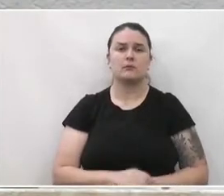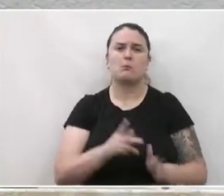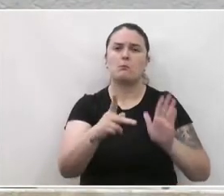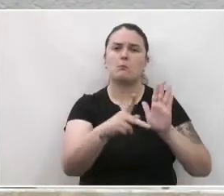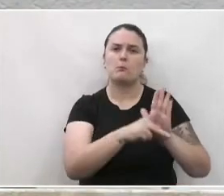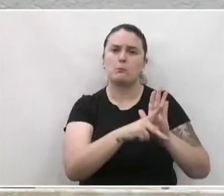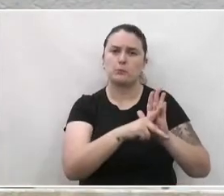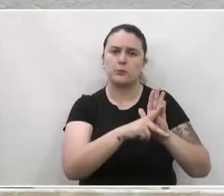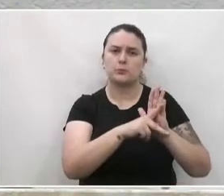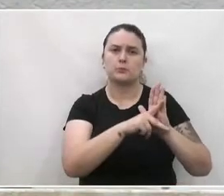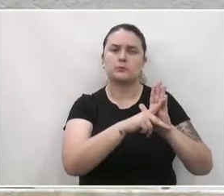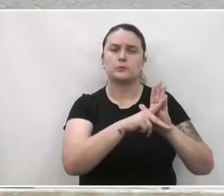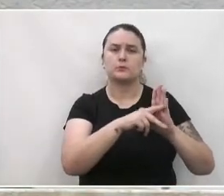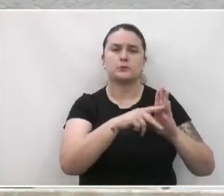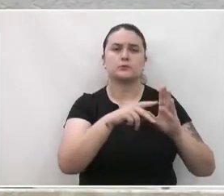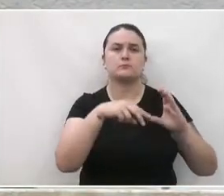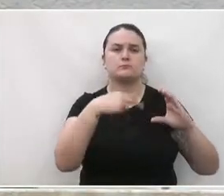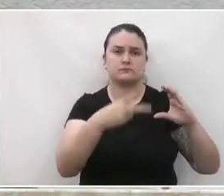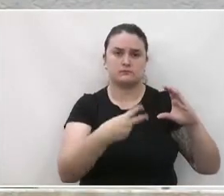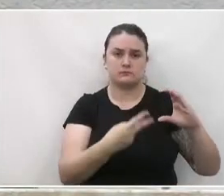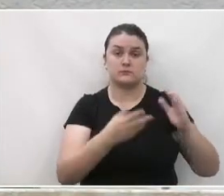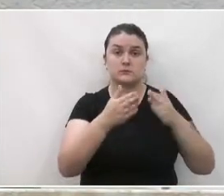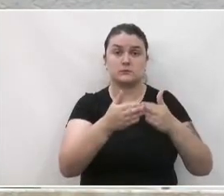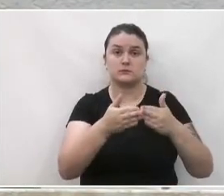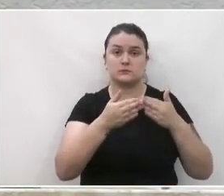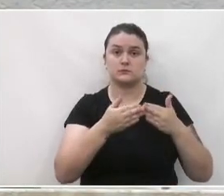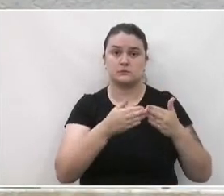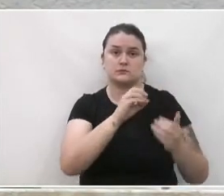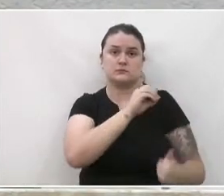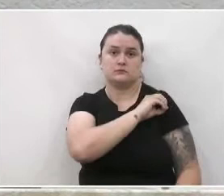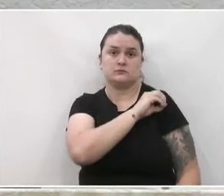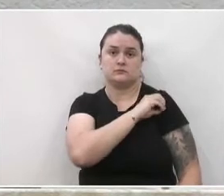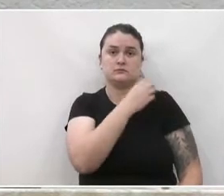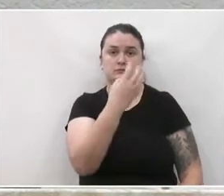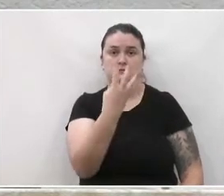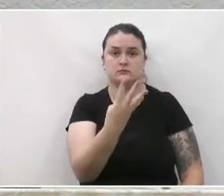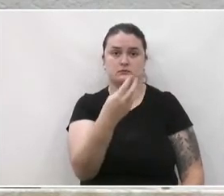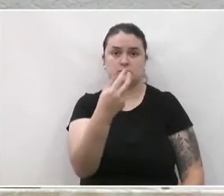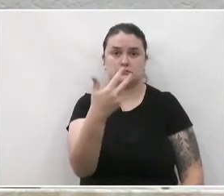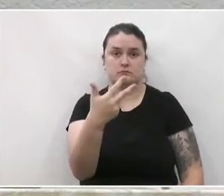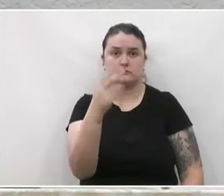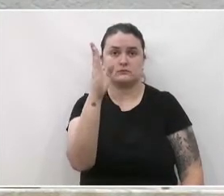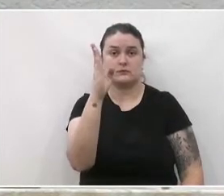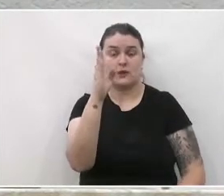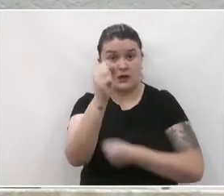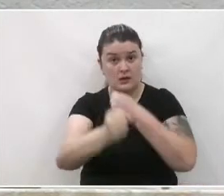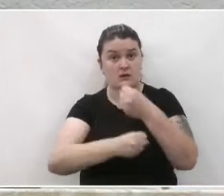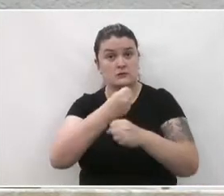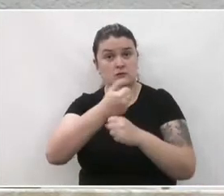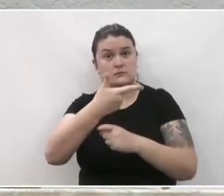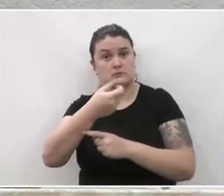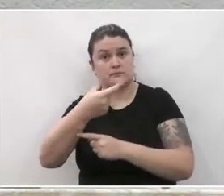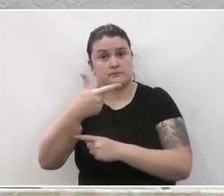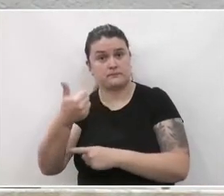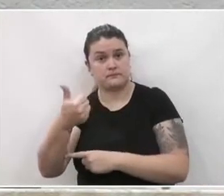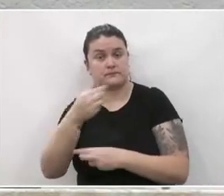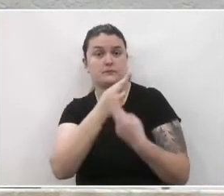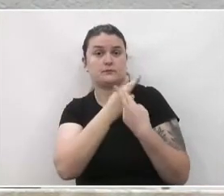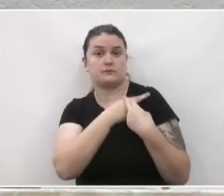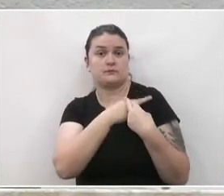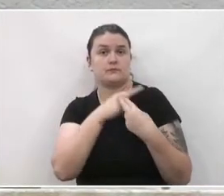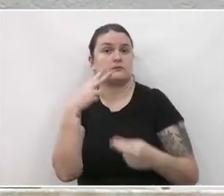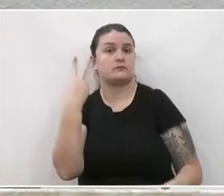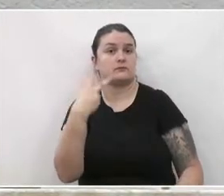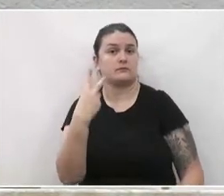Matéria do Legislativo. Indicações. Número 43 de 2021, do vereador André